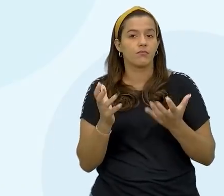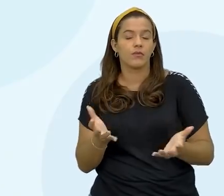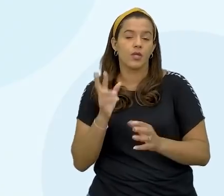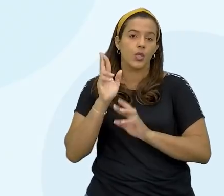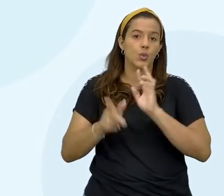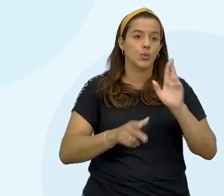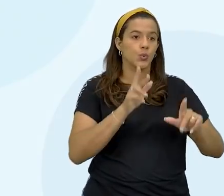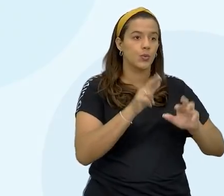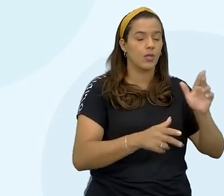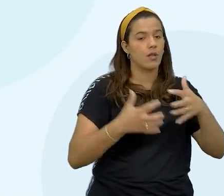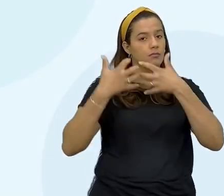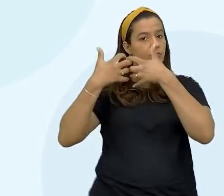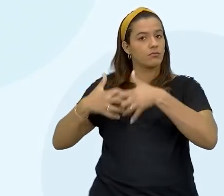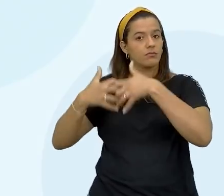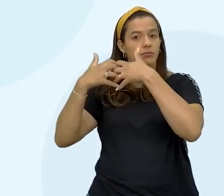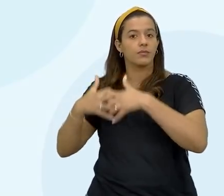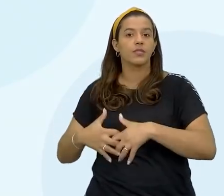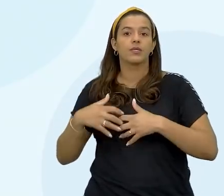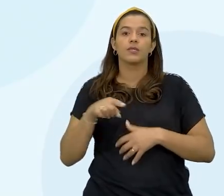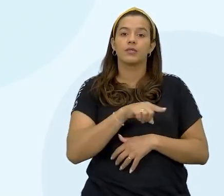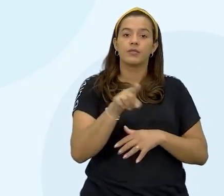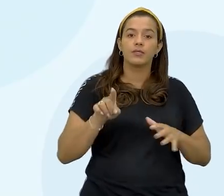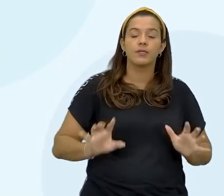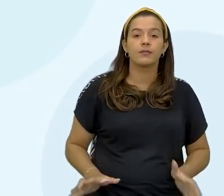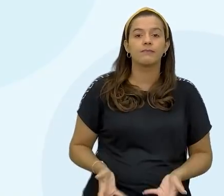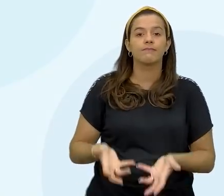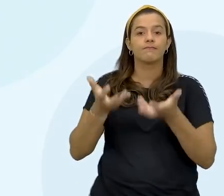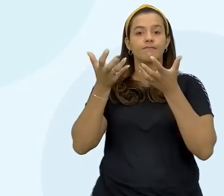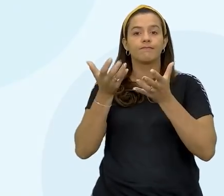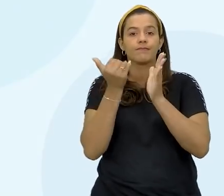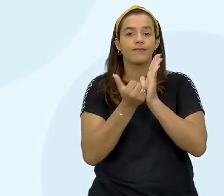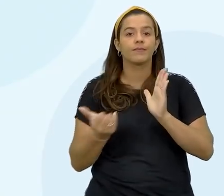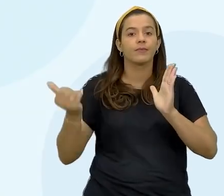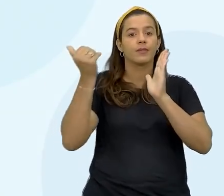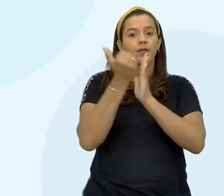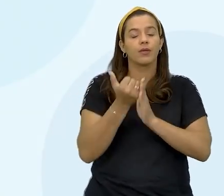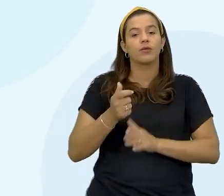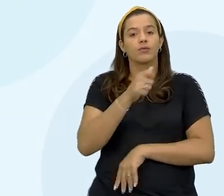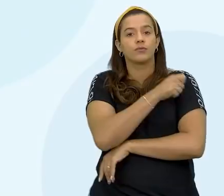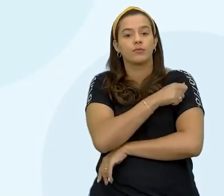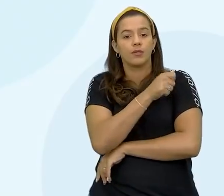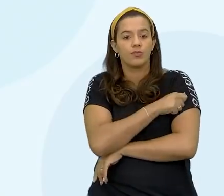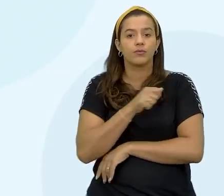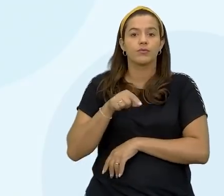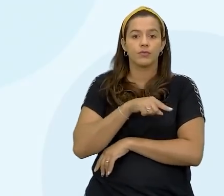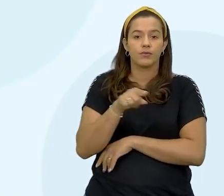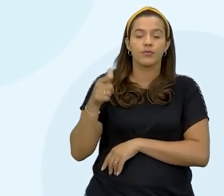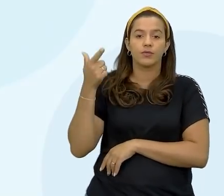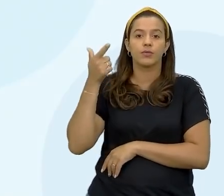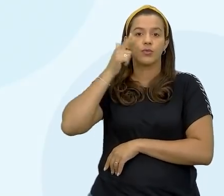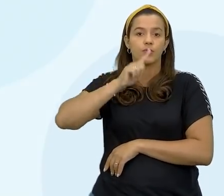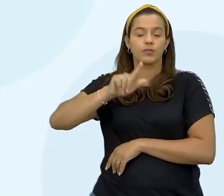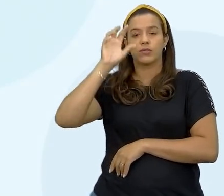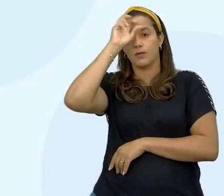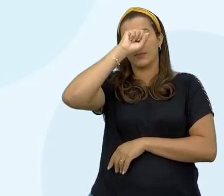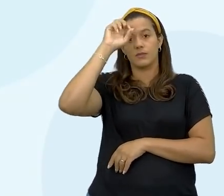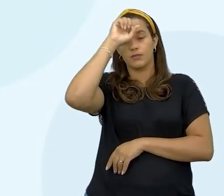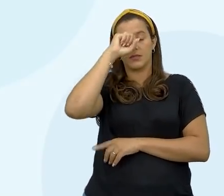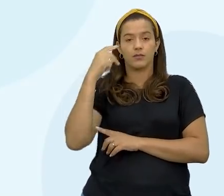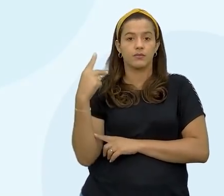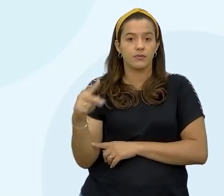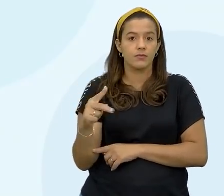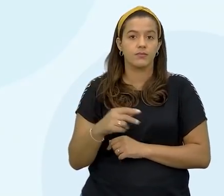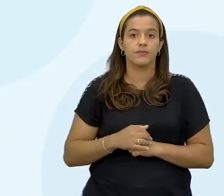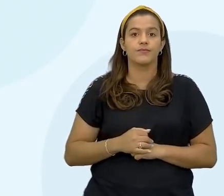processos cognitivos, para que promovam um maior engajamento do estudante e favoreçam a consolidação da aprendizagem. É importante,